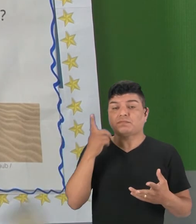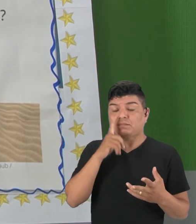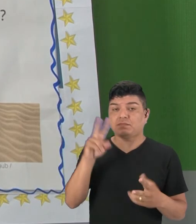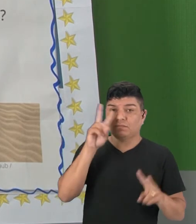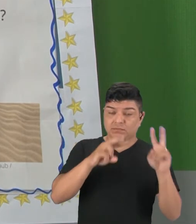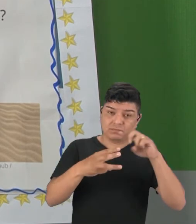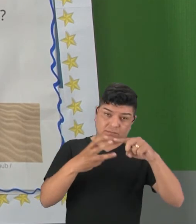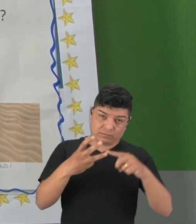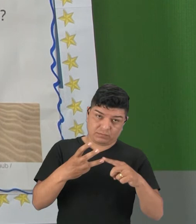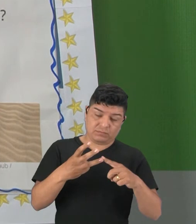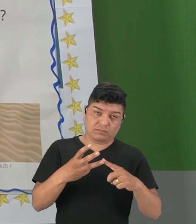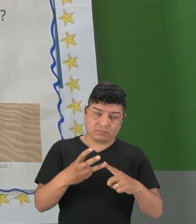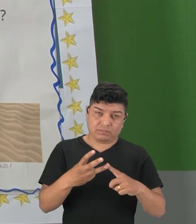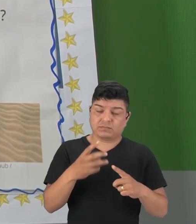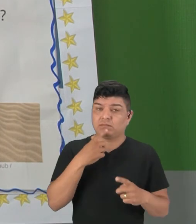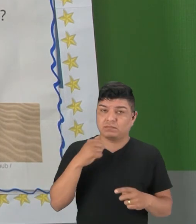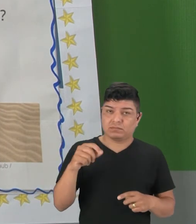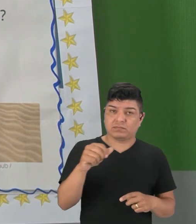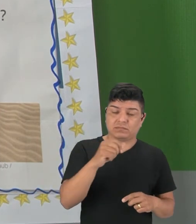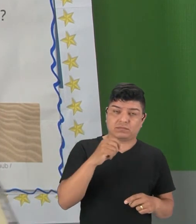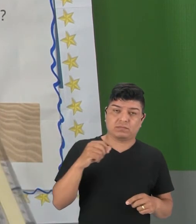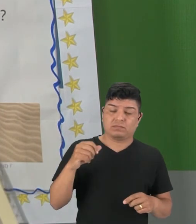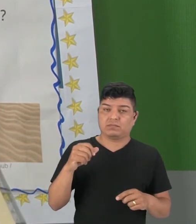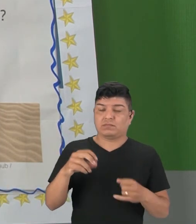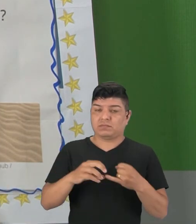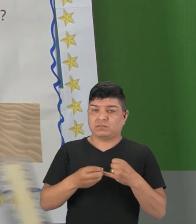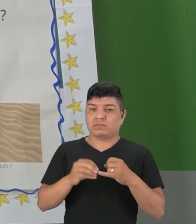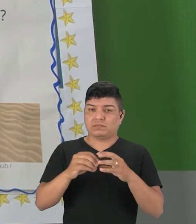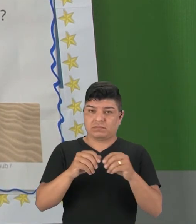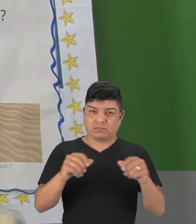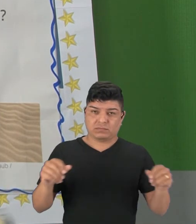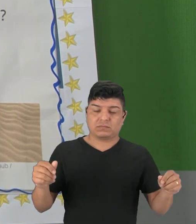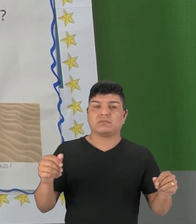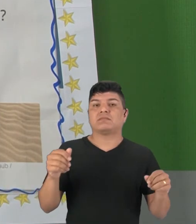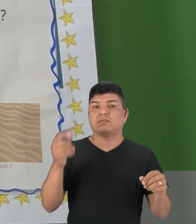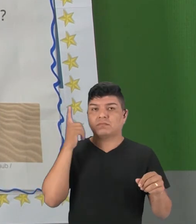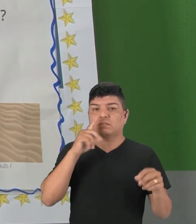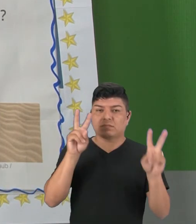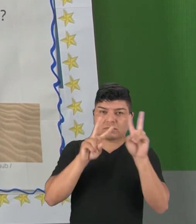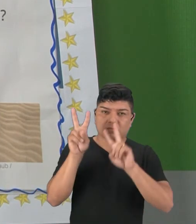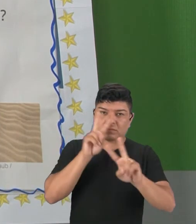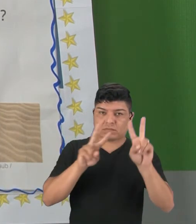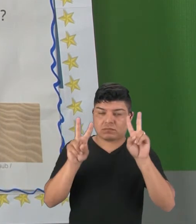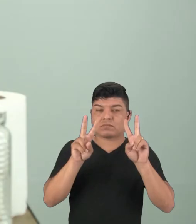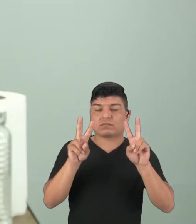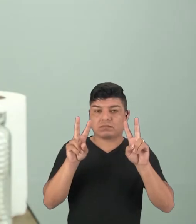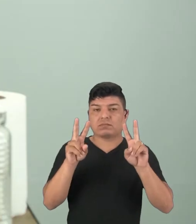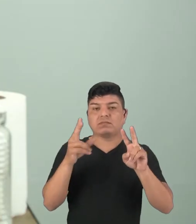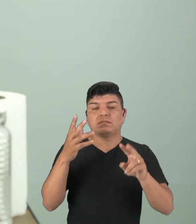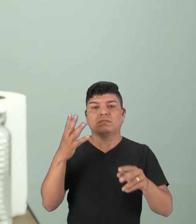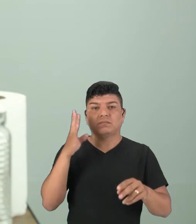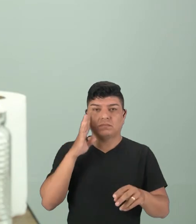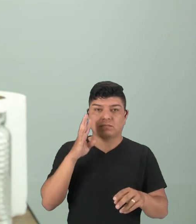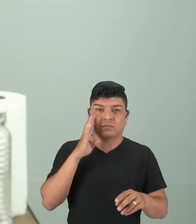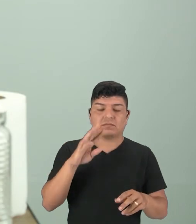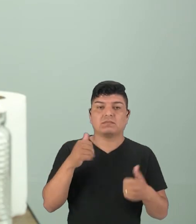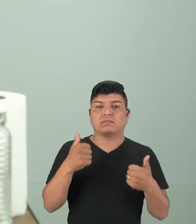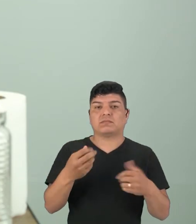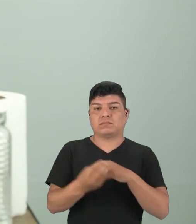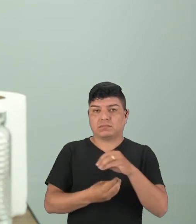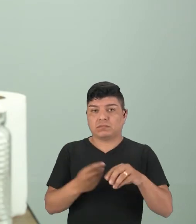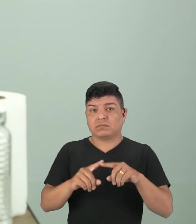os três, tanto o sal, quanto o feijão, quanto a areia, eu consigo visualizar os elementos tranquilo nas